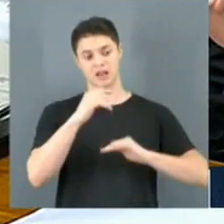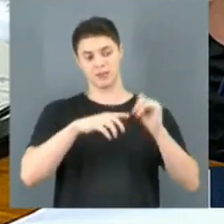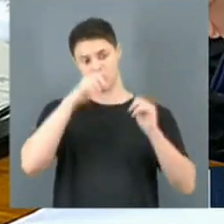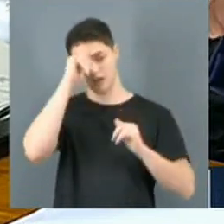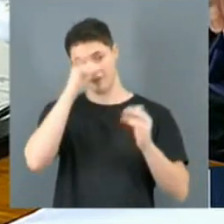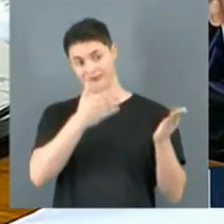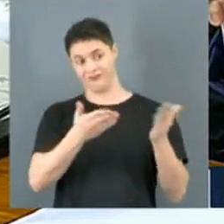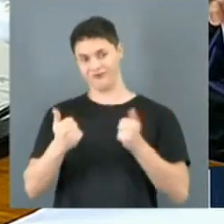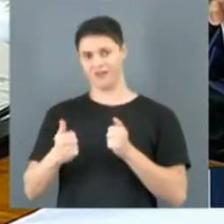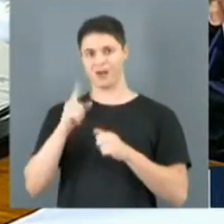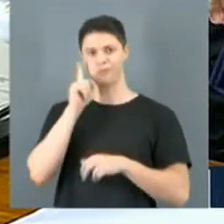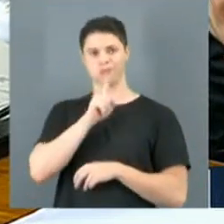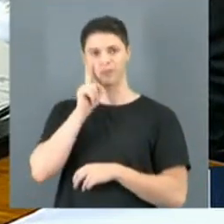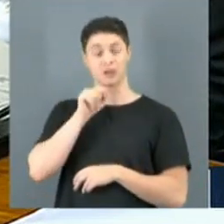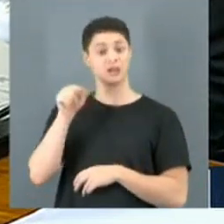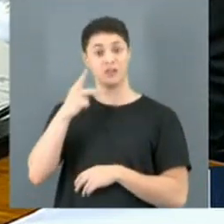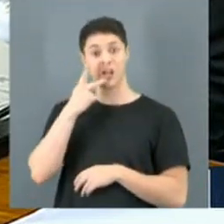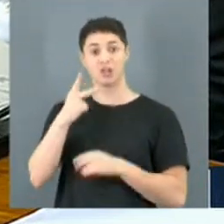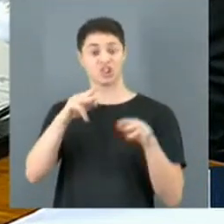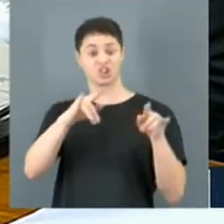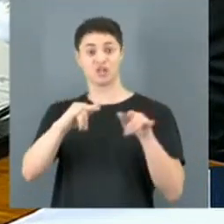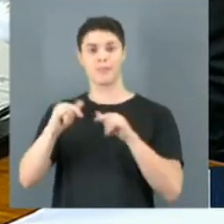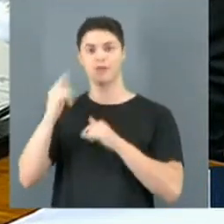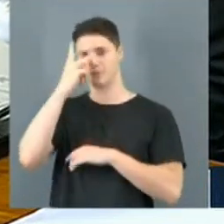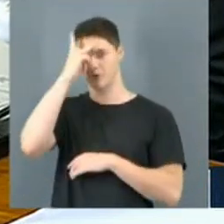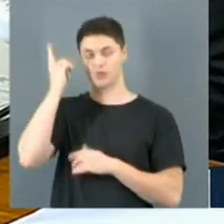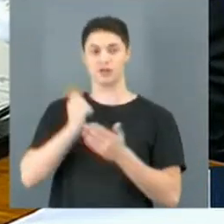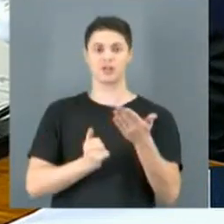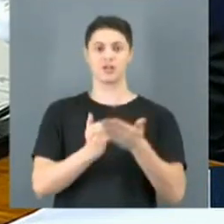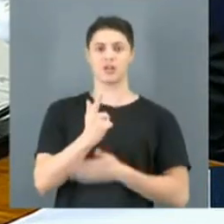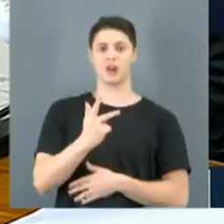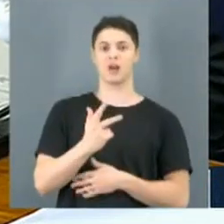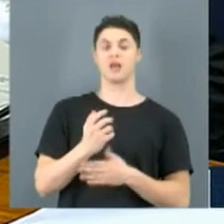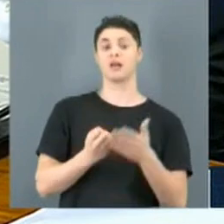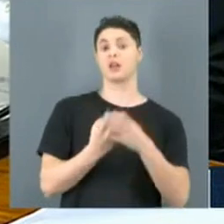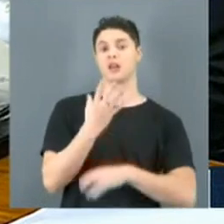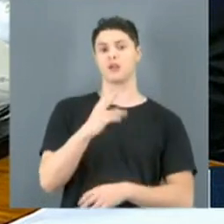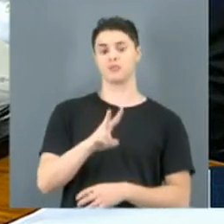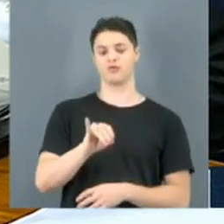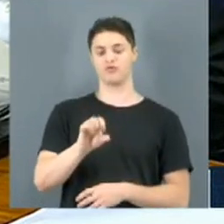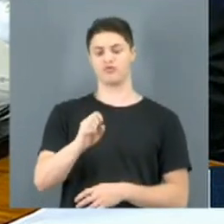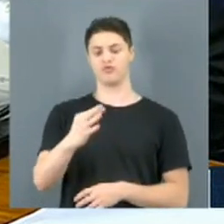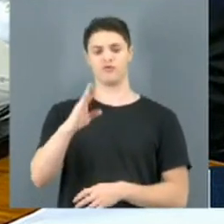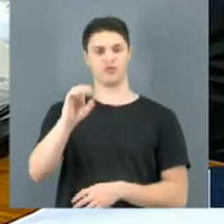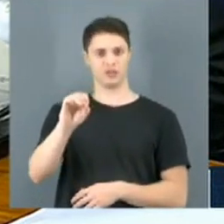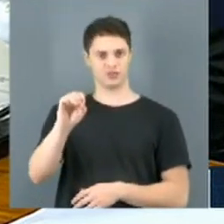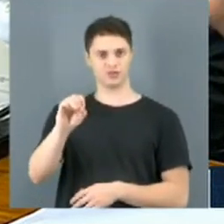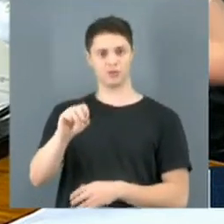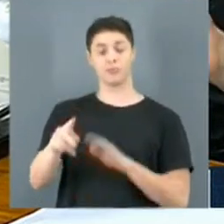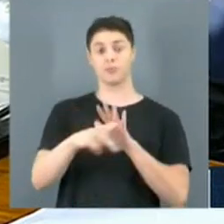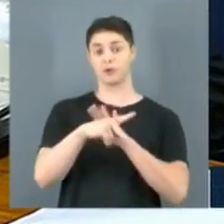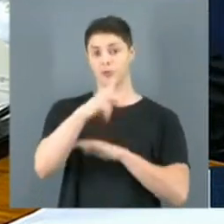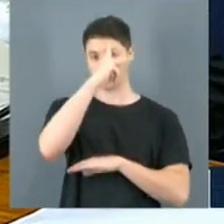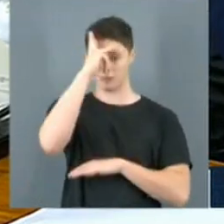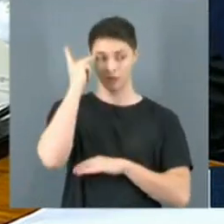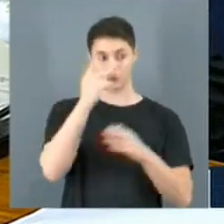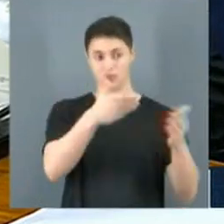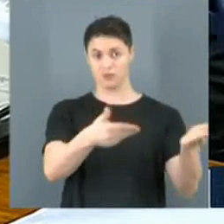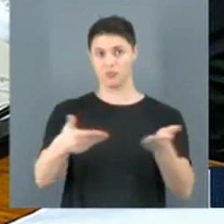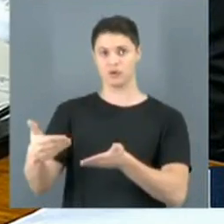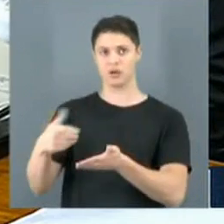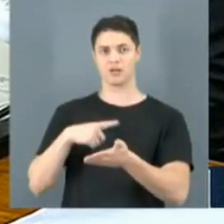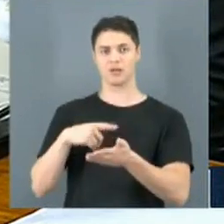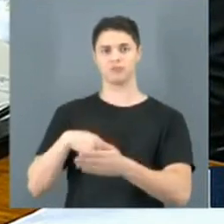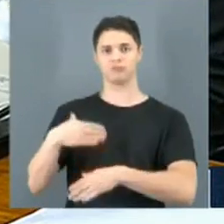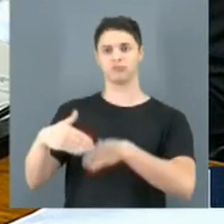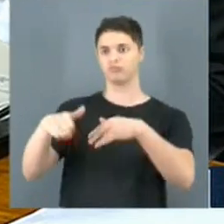Unidos. Eles criaram um visto O1, com toda a razão, inteligente da parte deles, para acelerar a atração